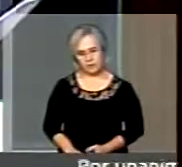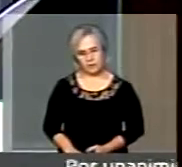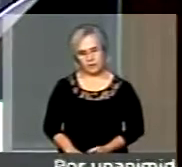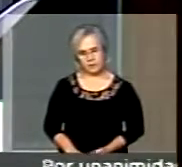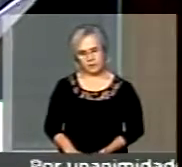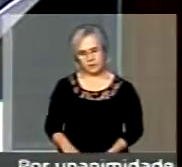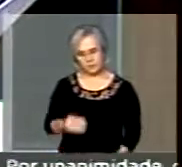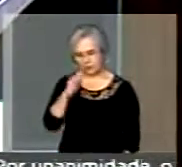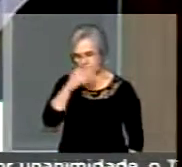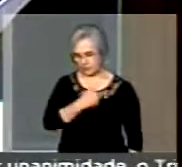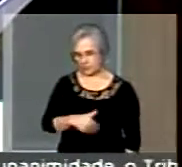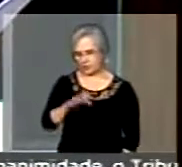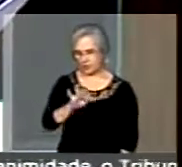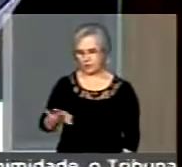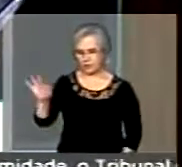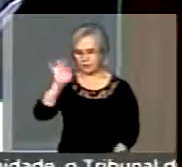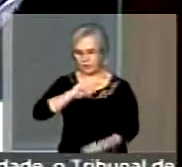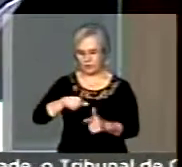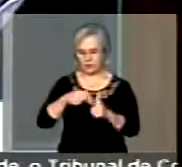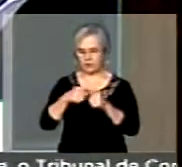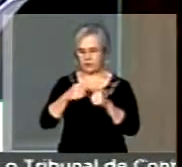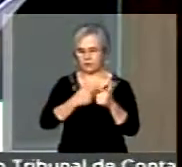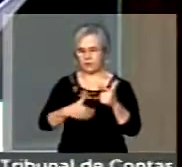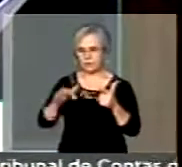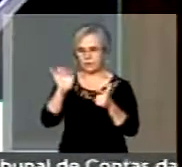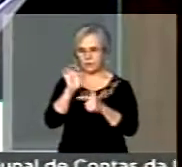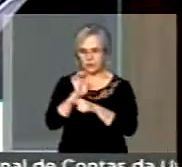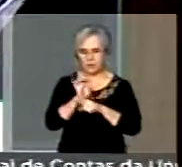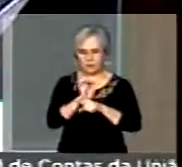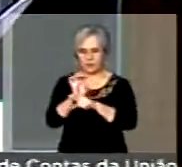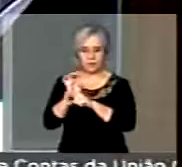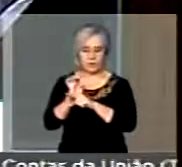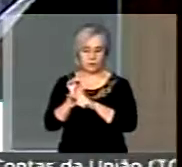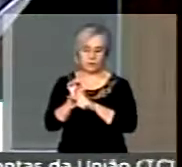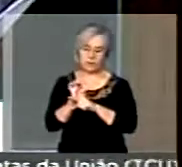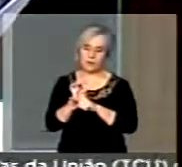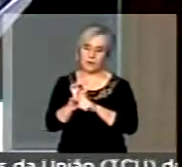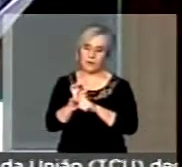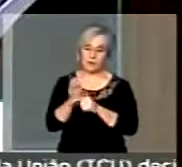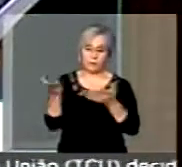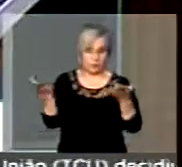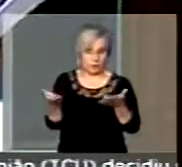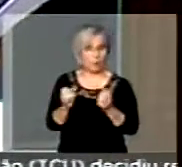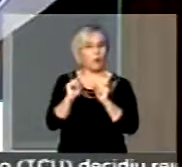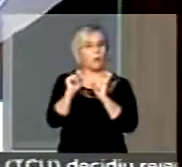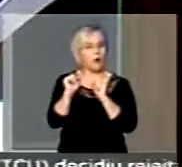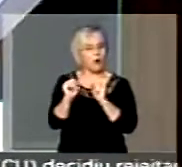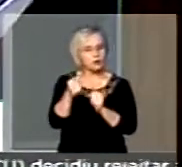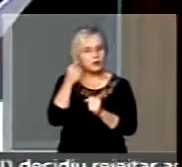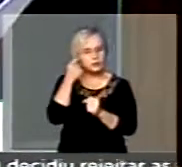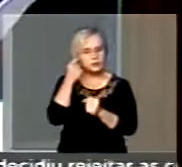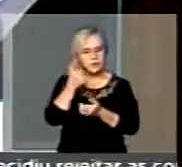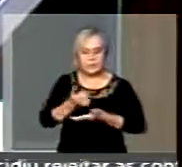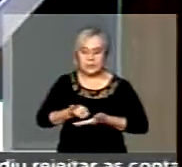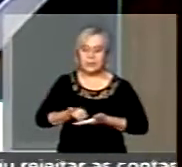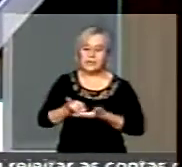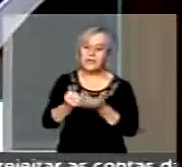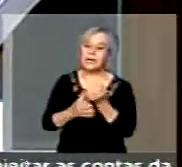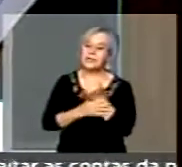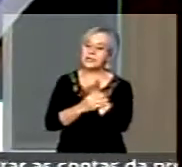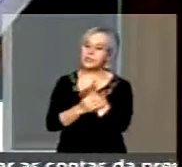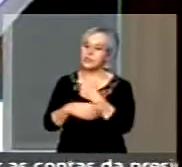O governo federal e os governos estaduais que poderiam, como eu estava dizendo, nesta hora, garantir a dinamização da